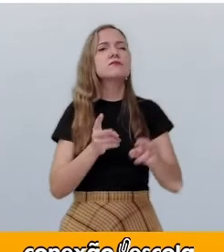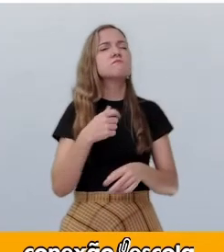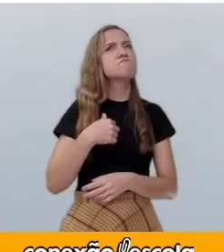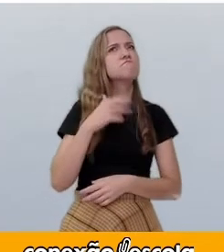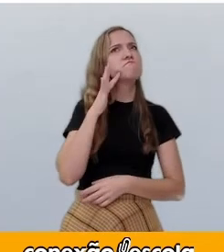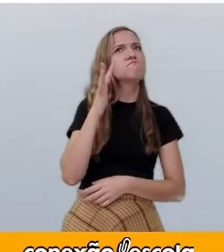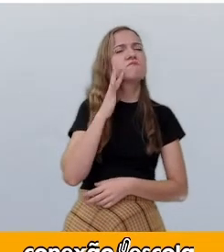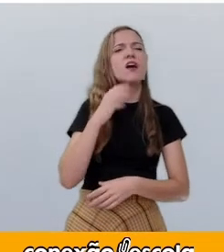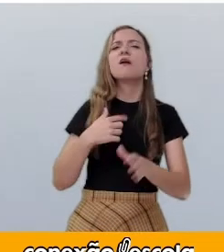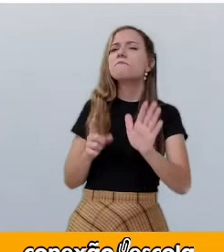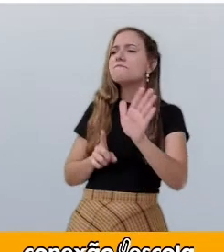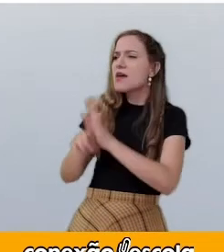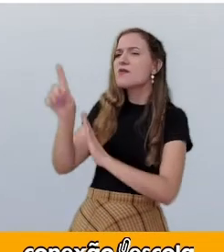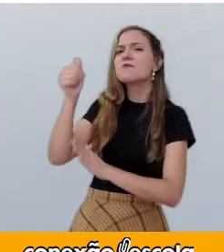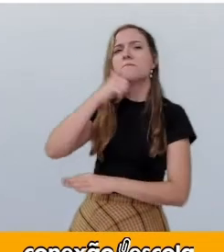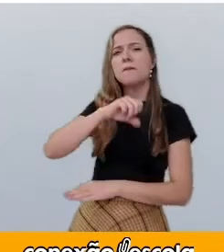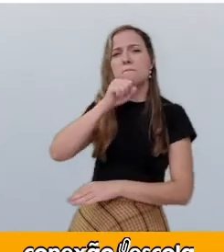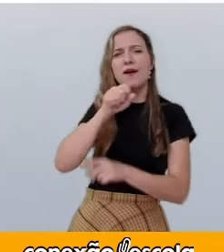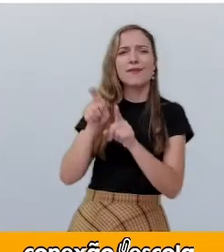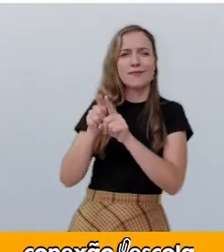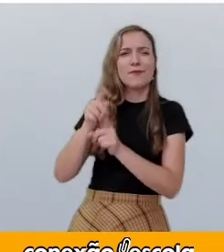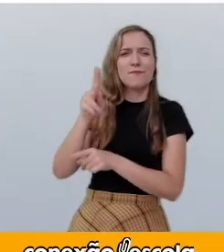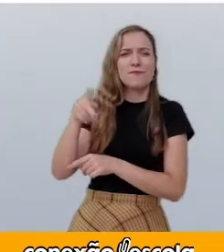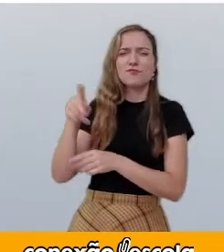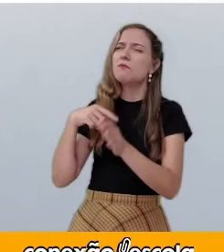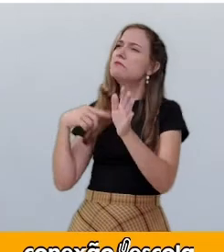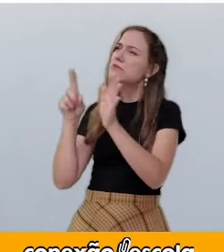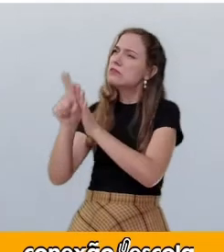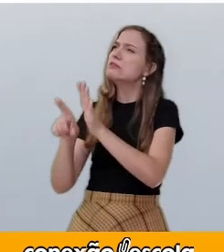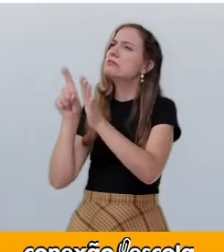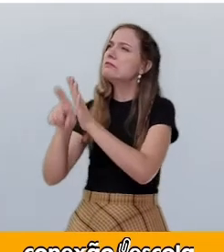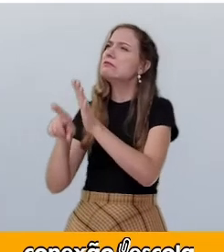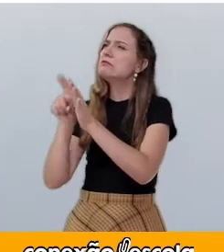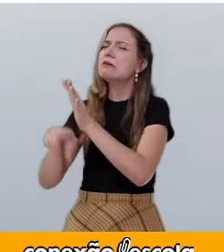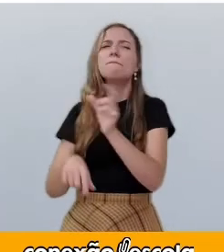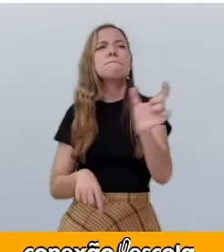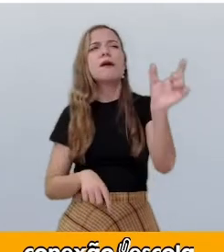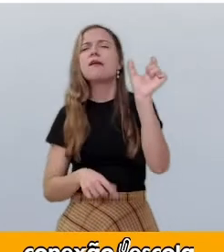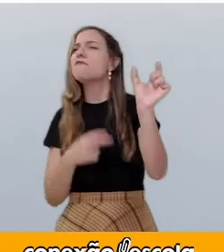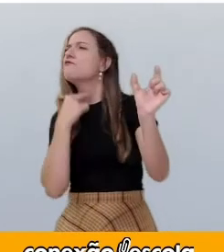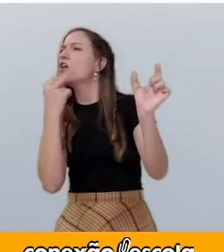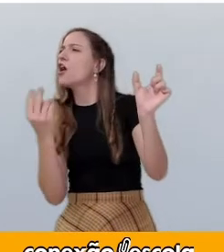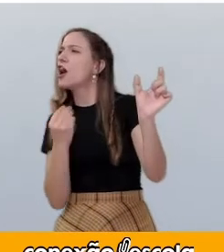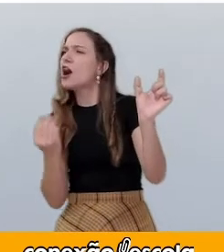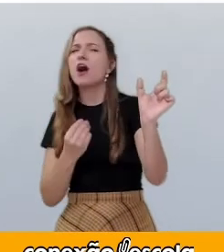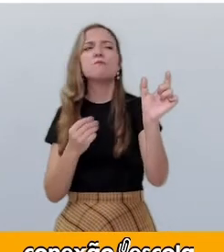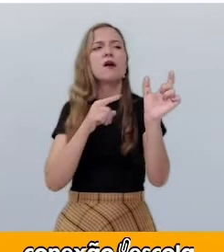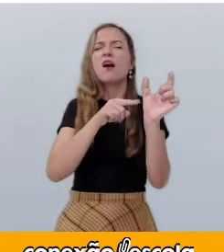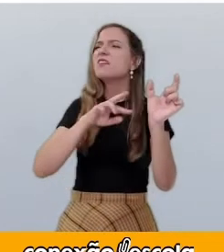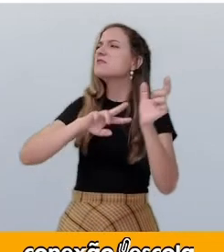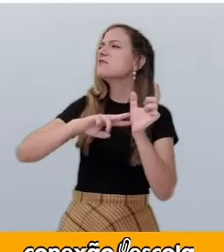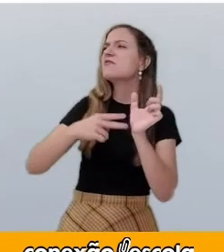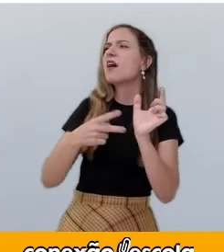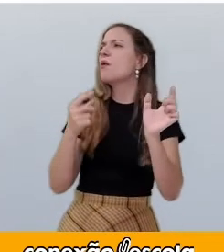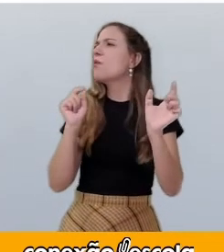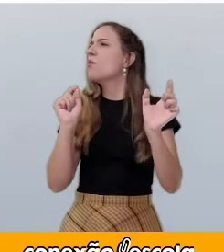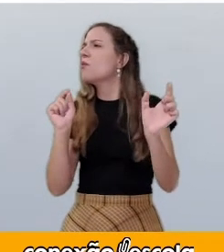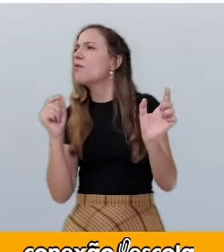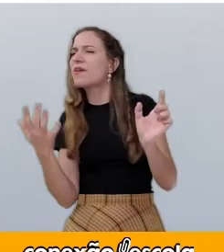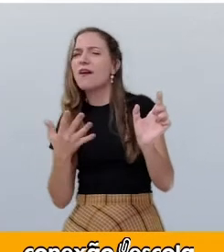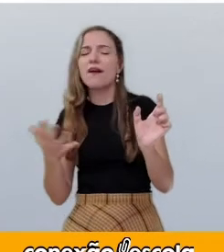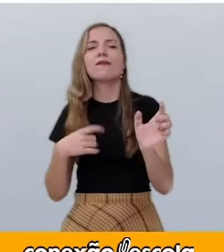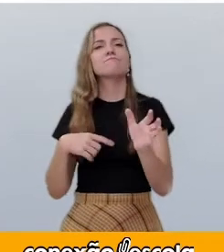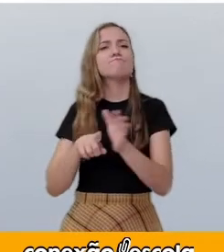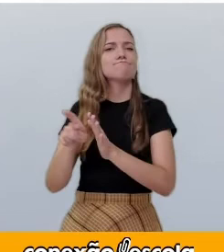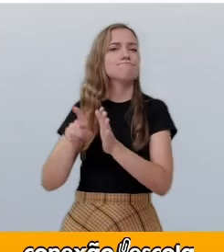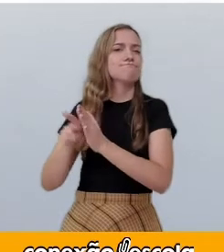questionava tanto a mãe como a professora a respeito do som e do significado delas